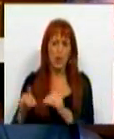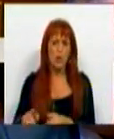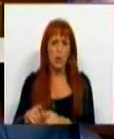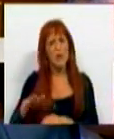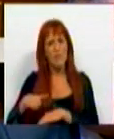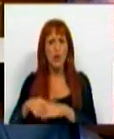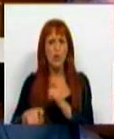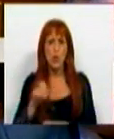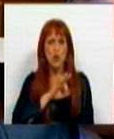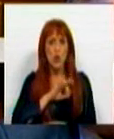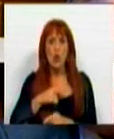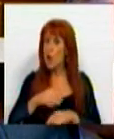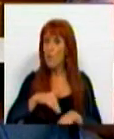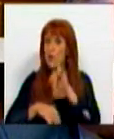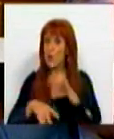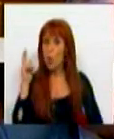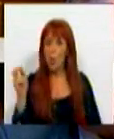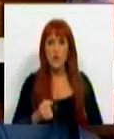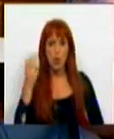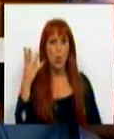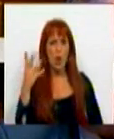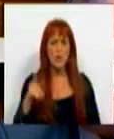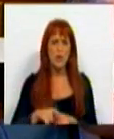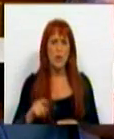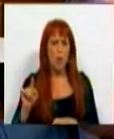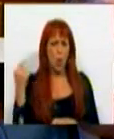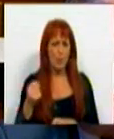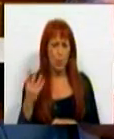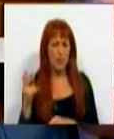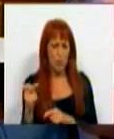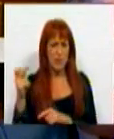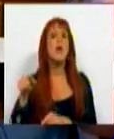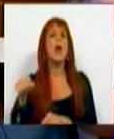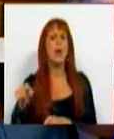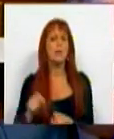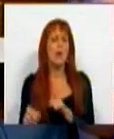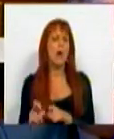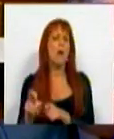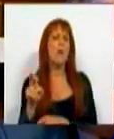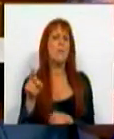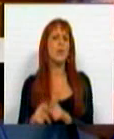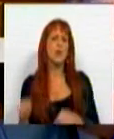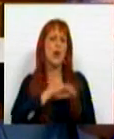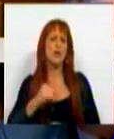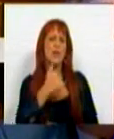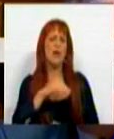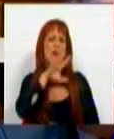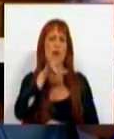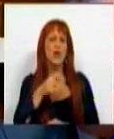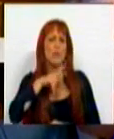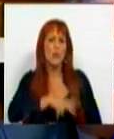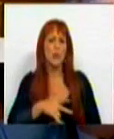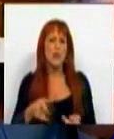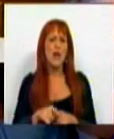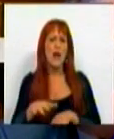para fazer o que os senhores não fizeram em 4 anos e não fariam nos próximos 4, que é aí sim aumentar o rendimento das famílias